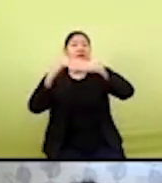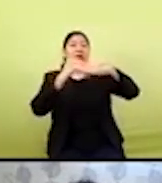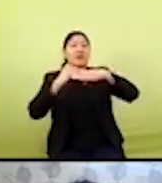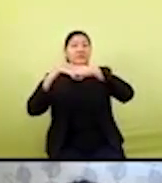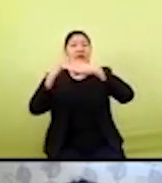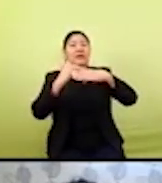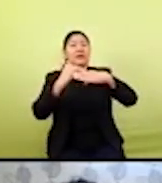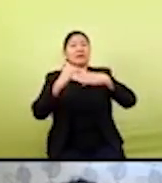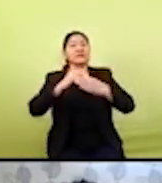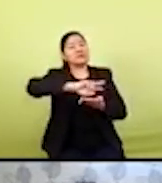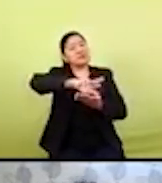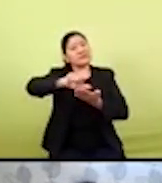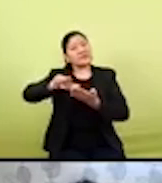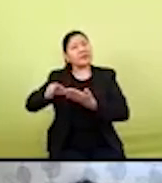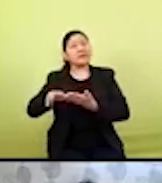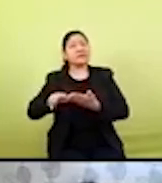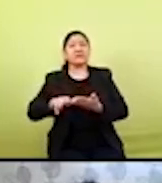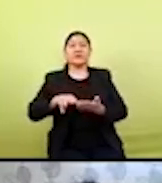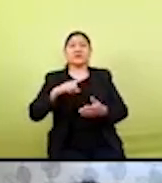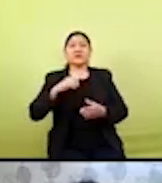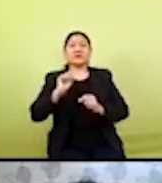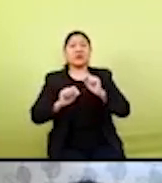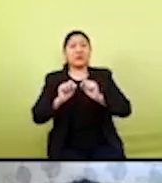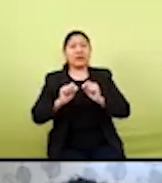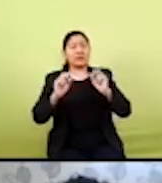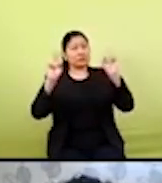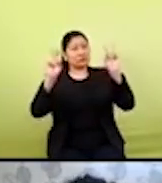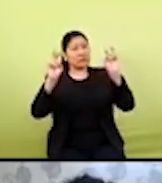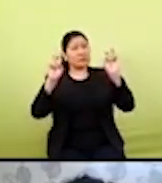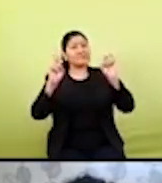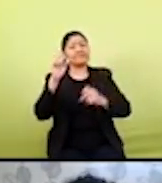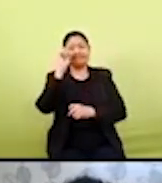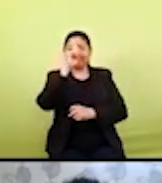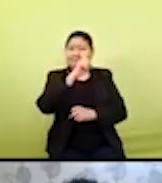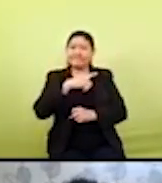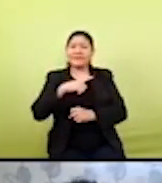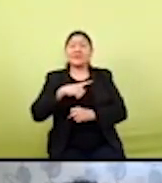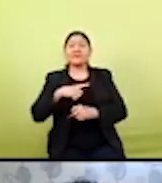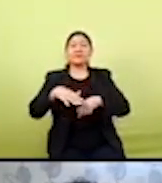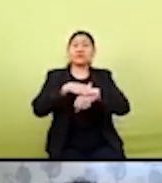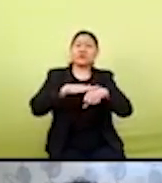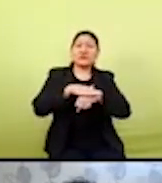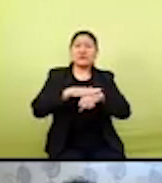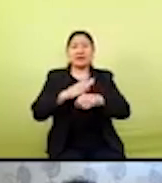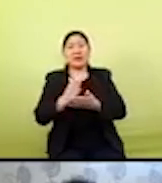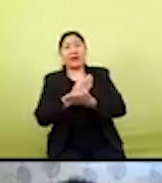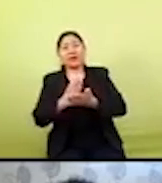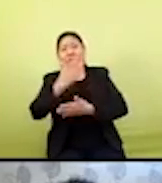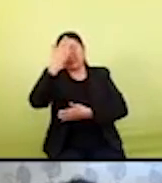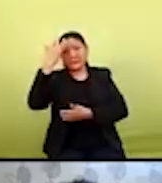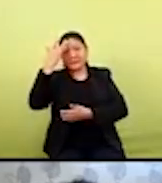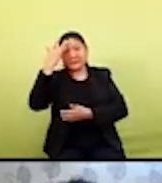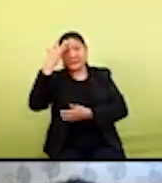tão complexo aí, né, até endemonizado por muitas pessoas, né, que têm